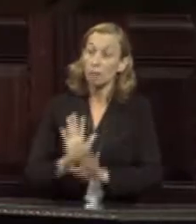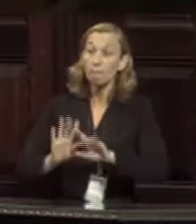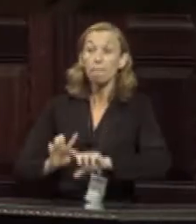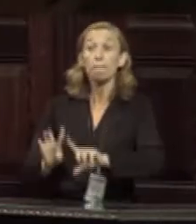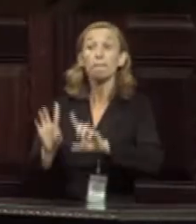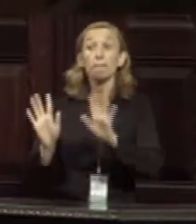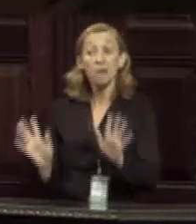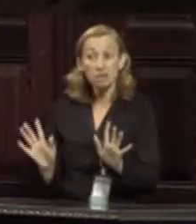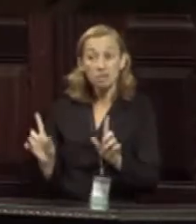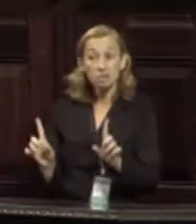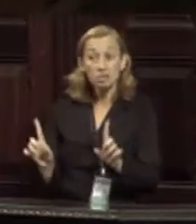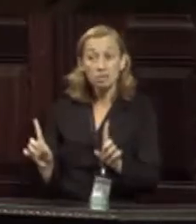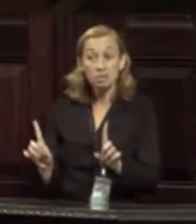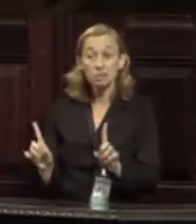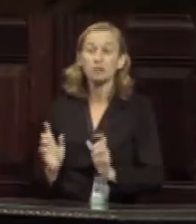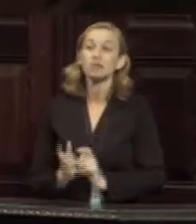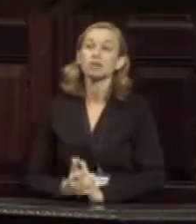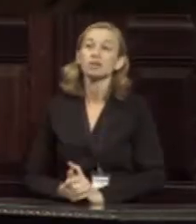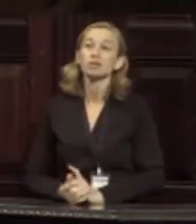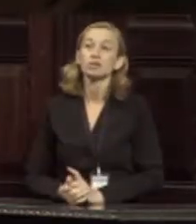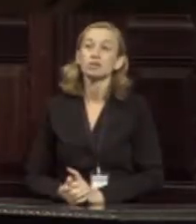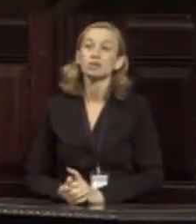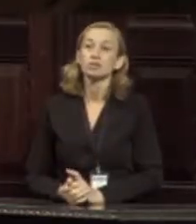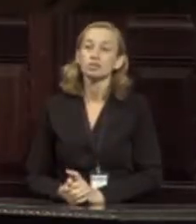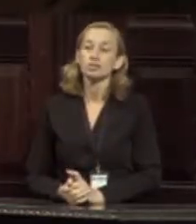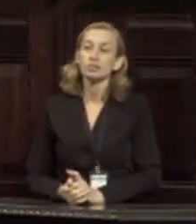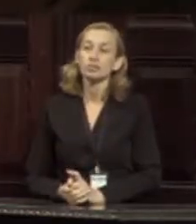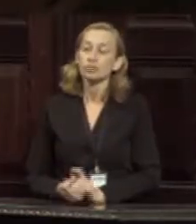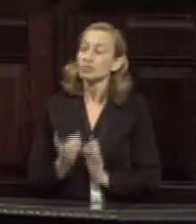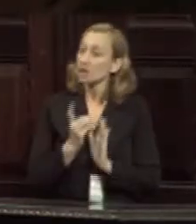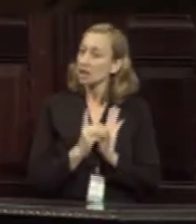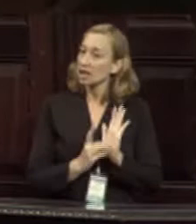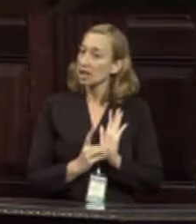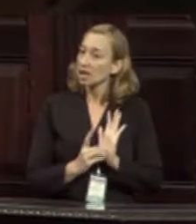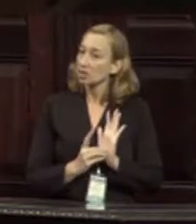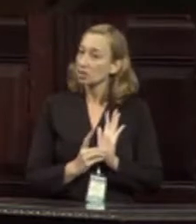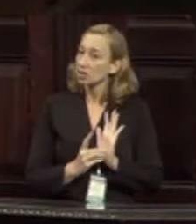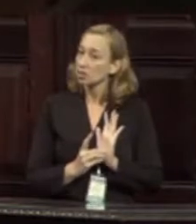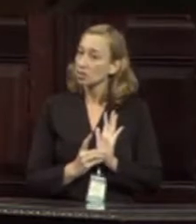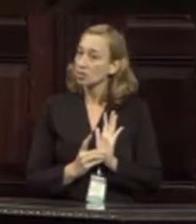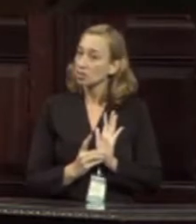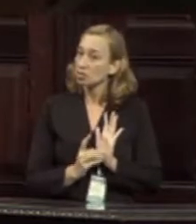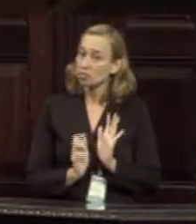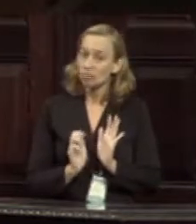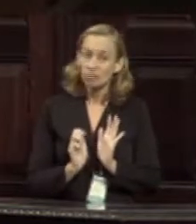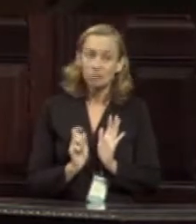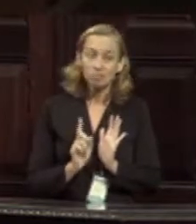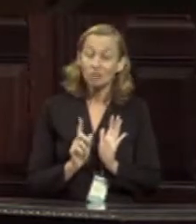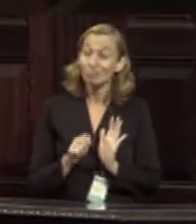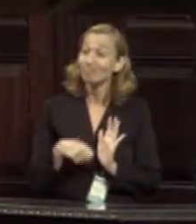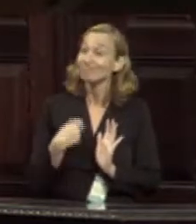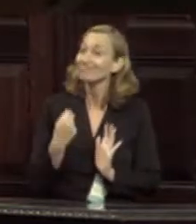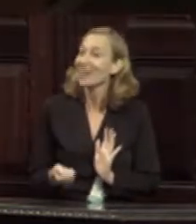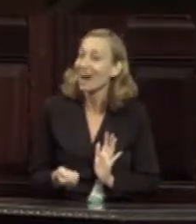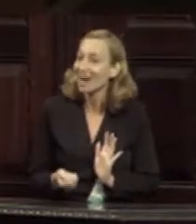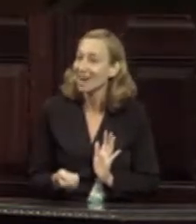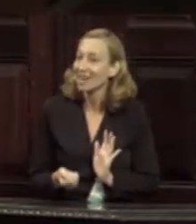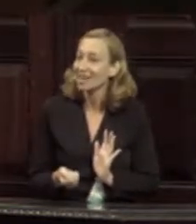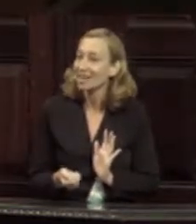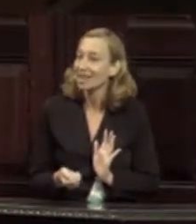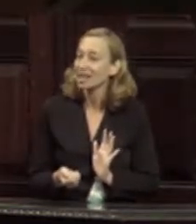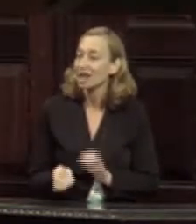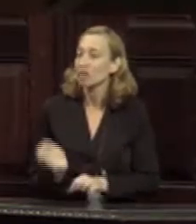Mas o REPETRO não dá nada ao Estado, ele